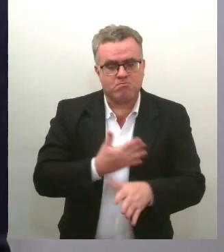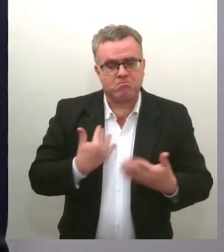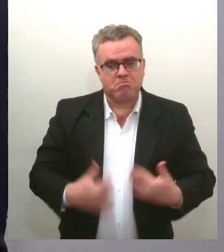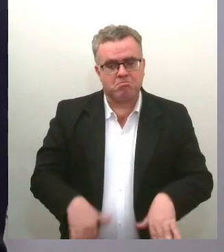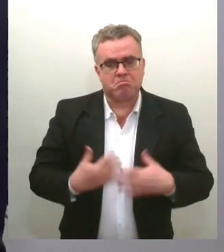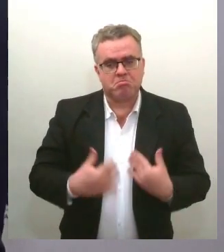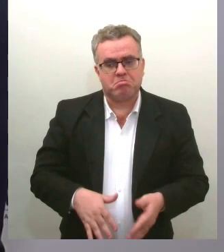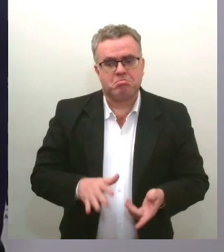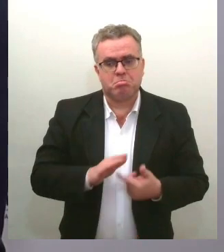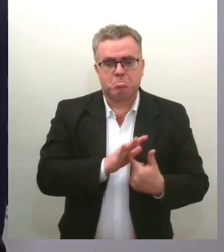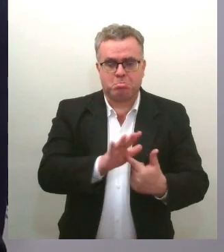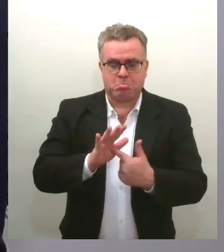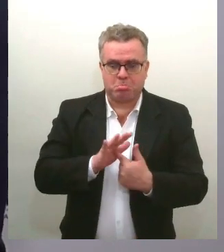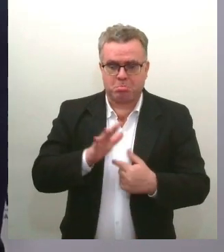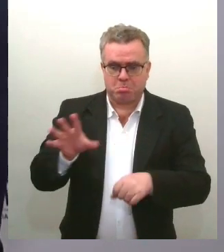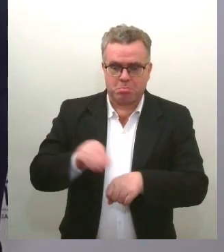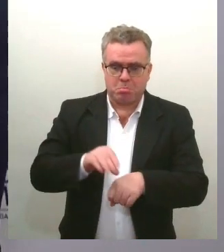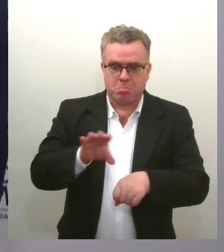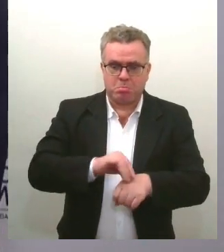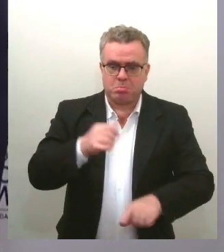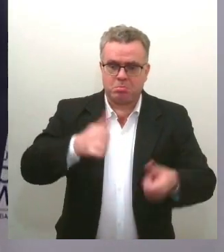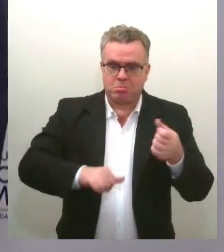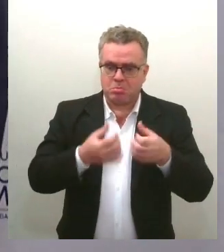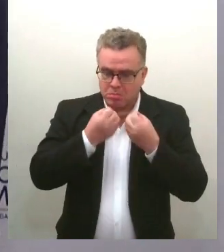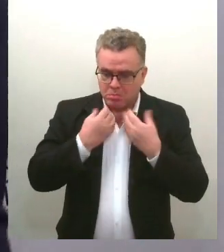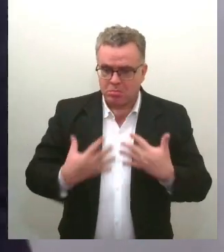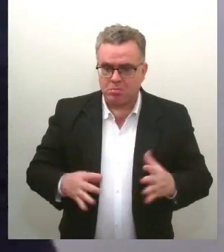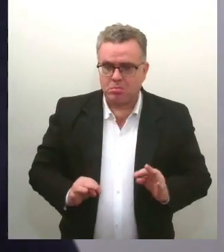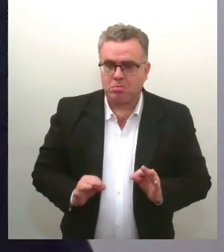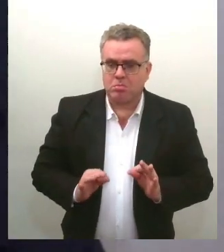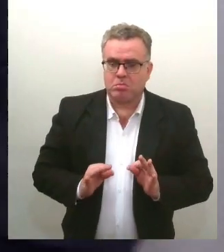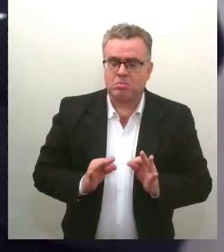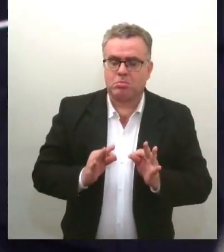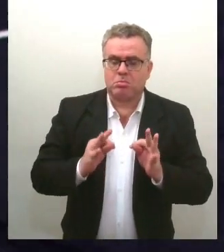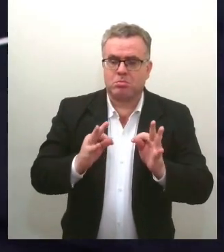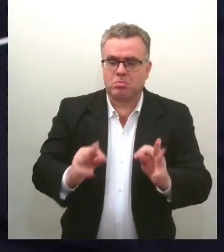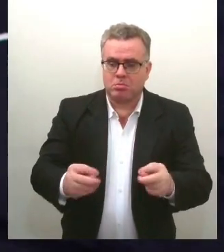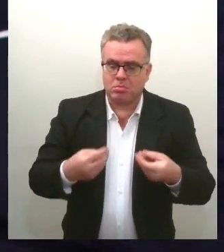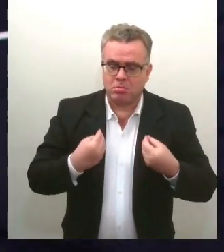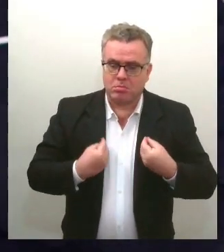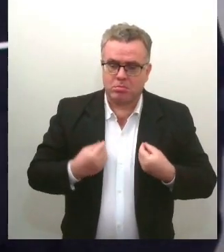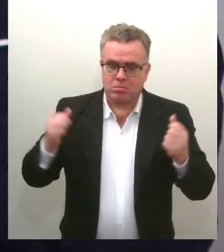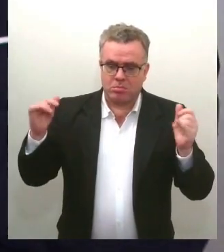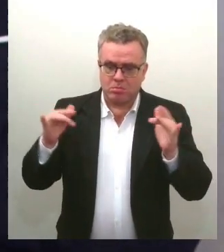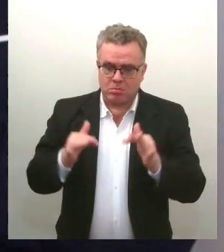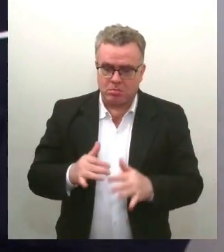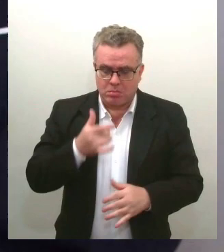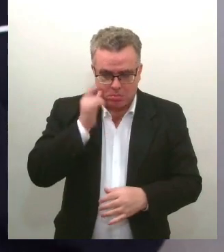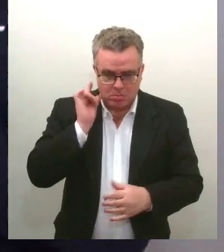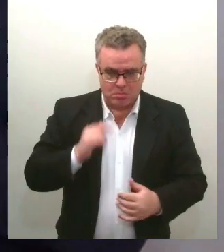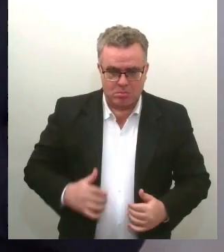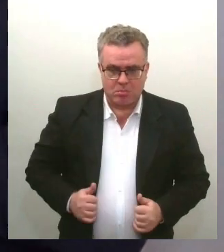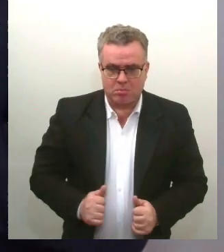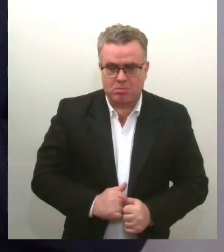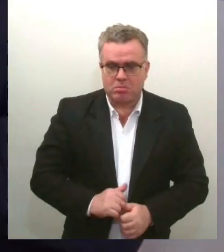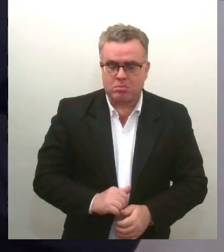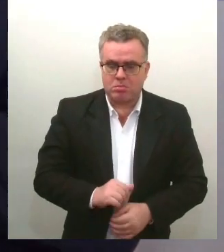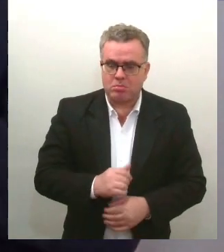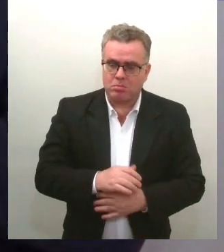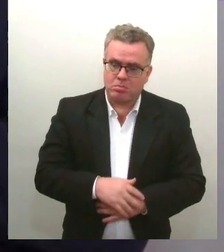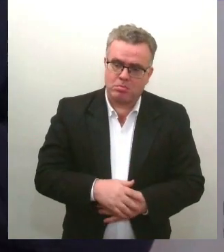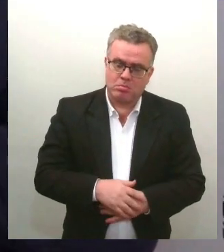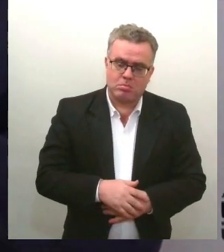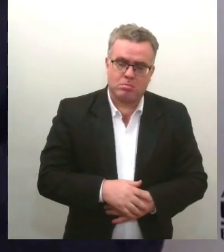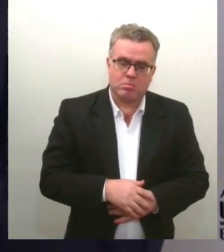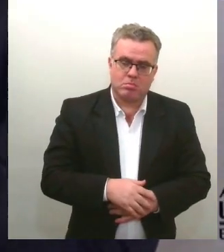positiva de todos que participaram do evento de ontem. Mais do que a gente falar de leis que são aprovadas